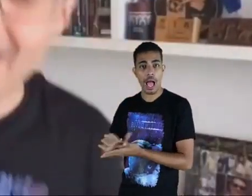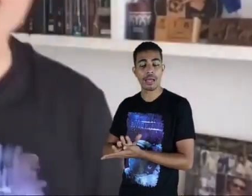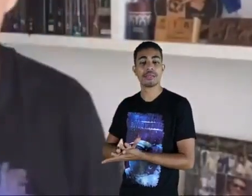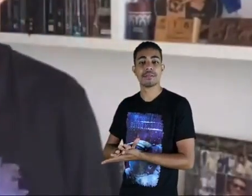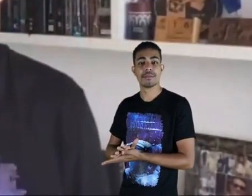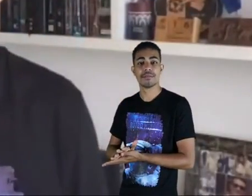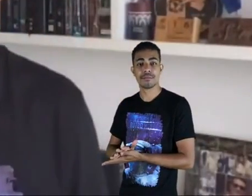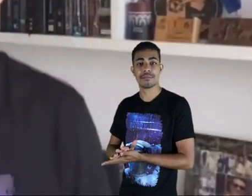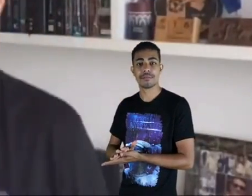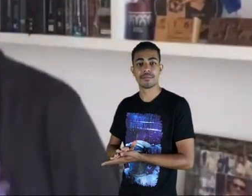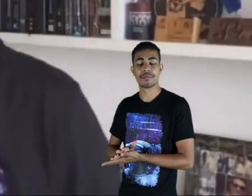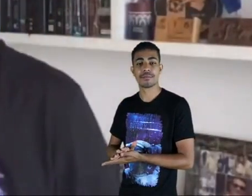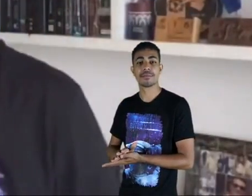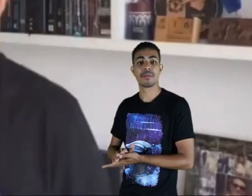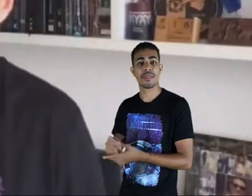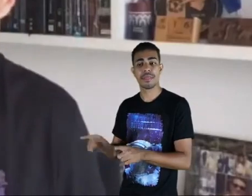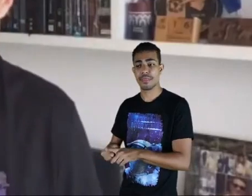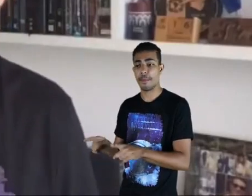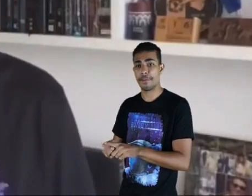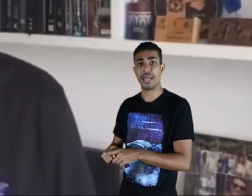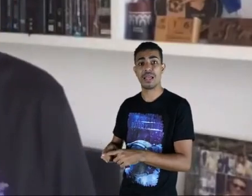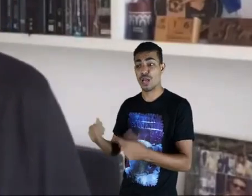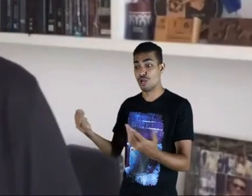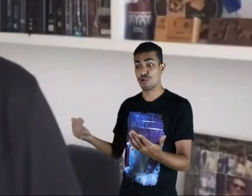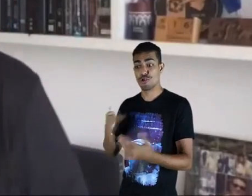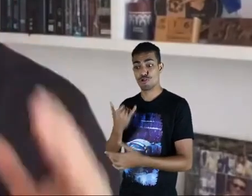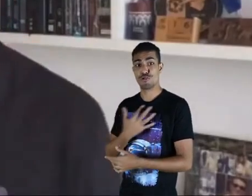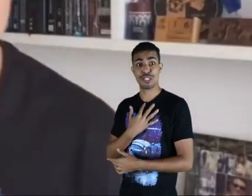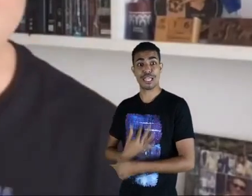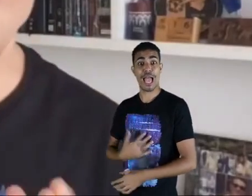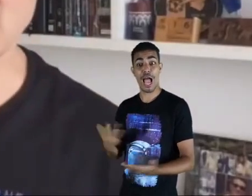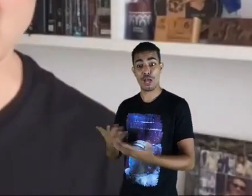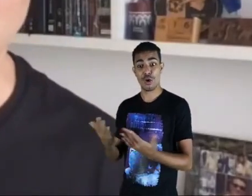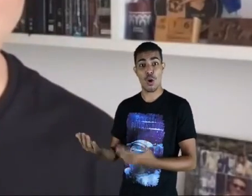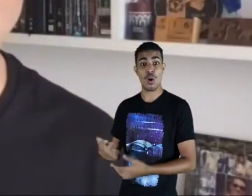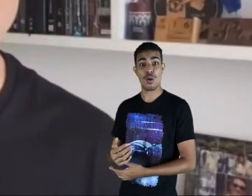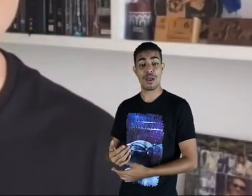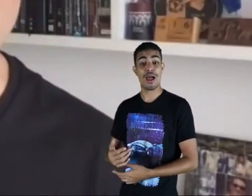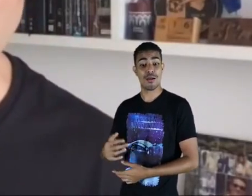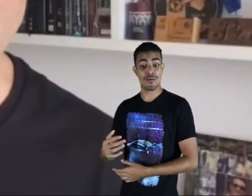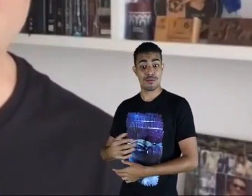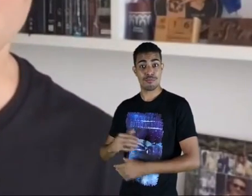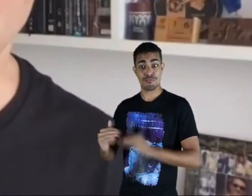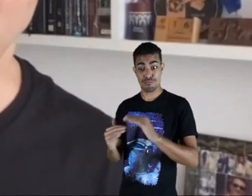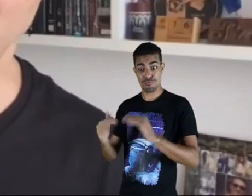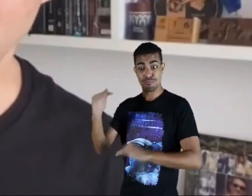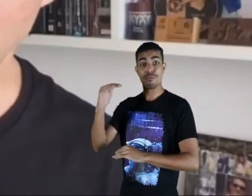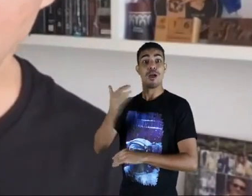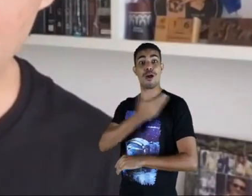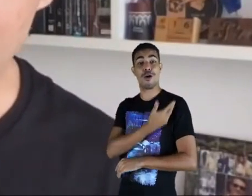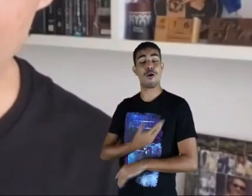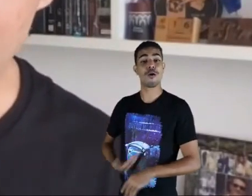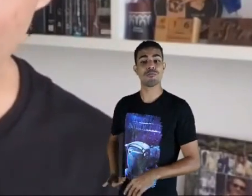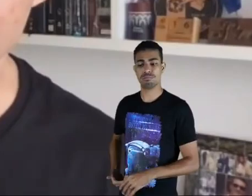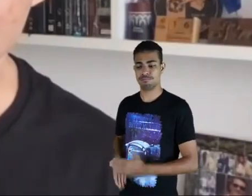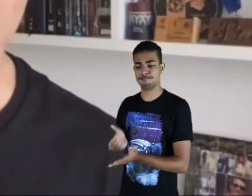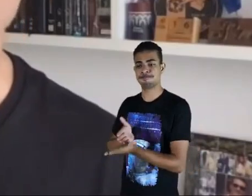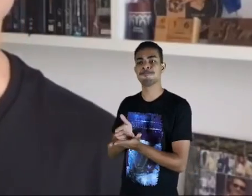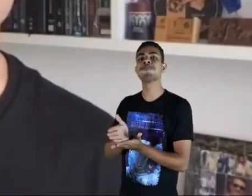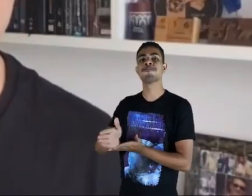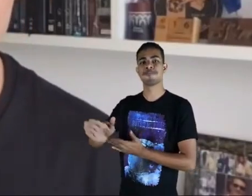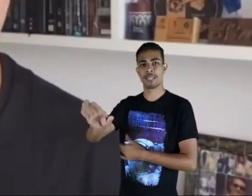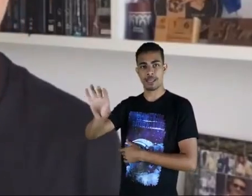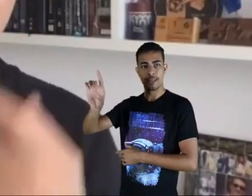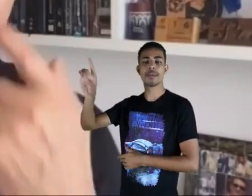José, governador, o segundo maior do Egito, em qualquer situação, José se manteve fiel a